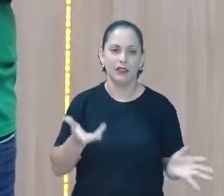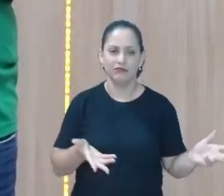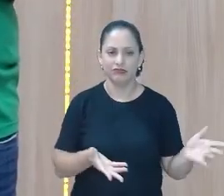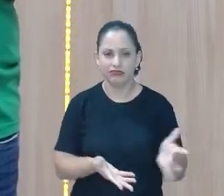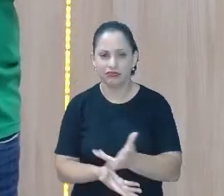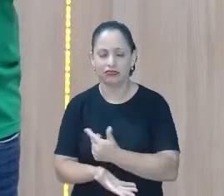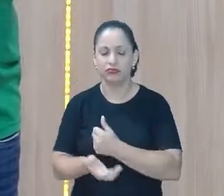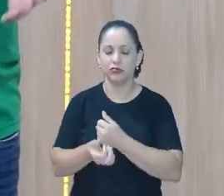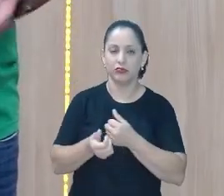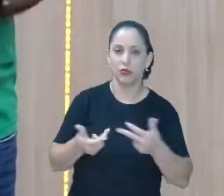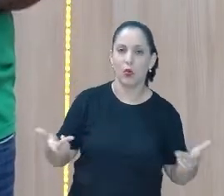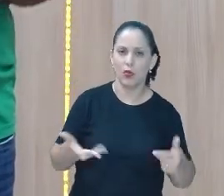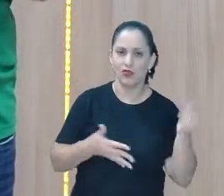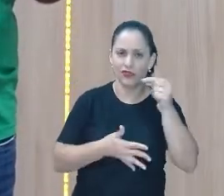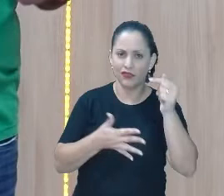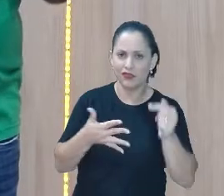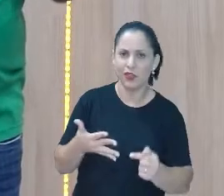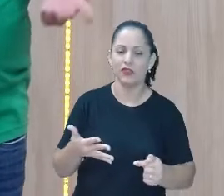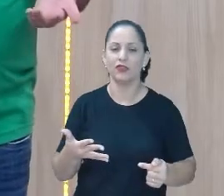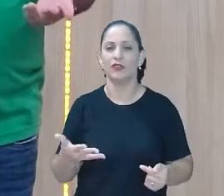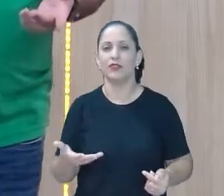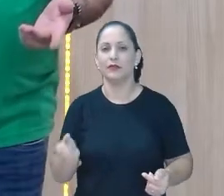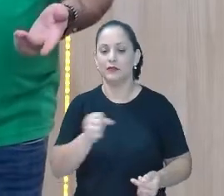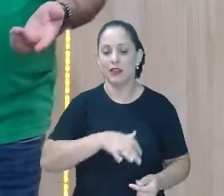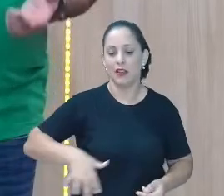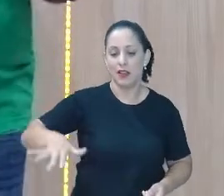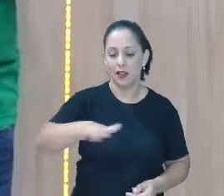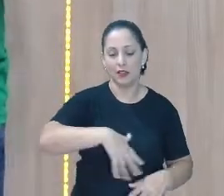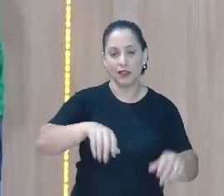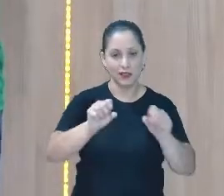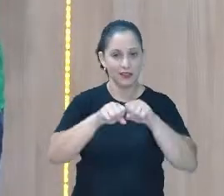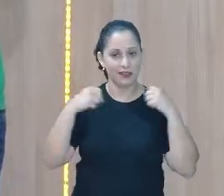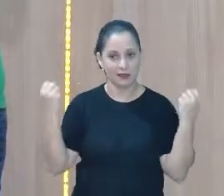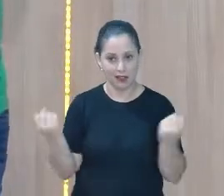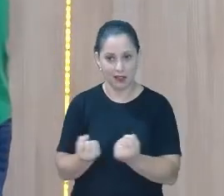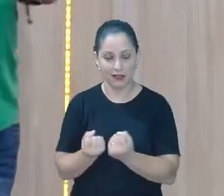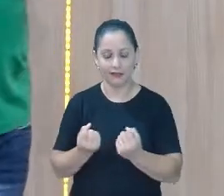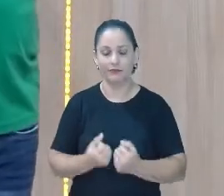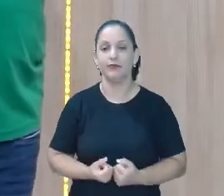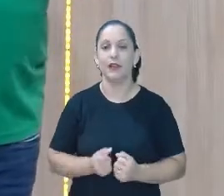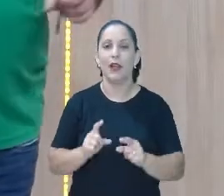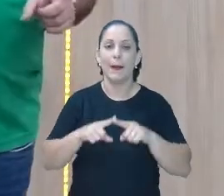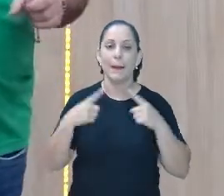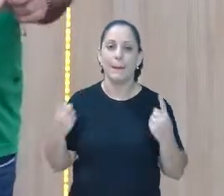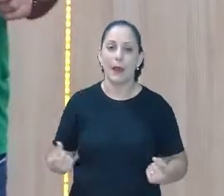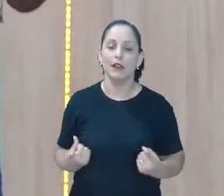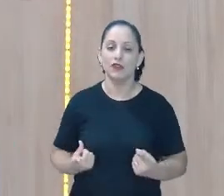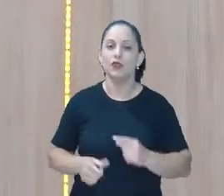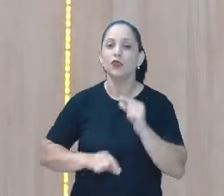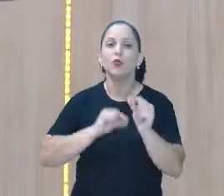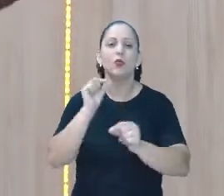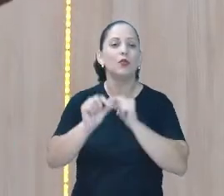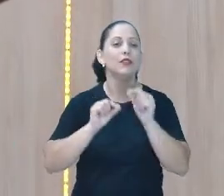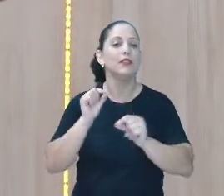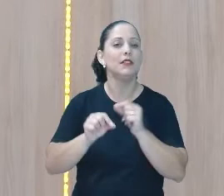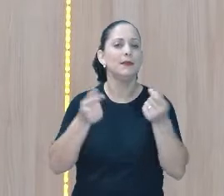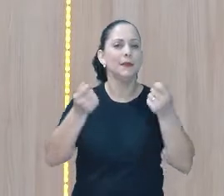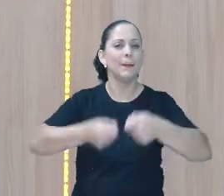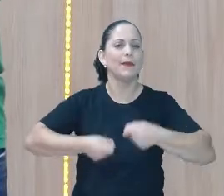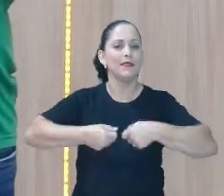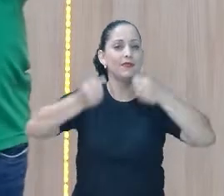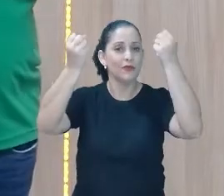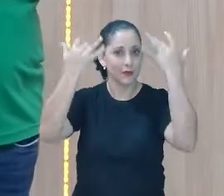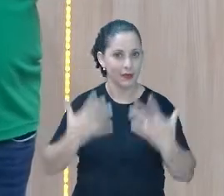como questões relevantes para a nossa sociedade. Agora, uma coisa que a gente tem que dizer, e isso é importante,